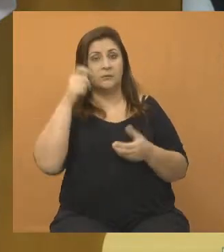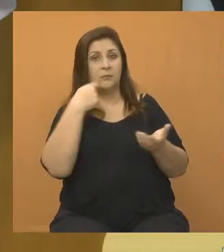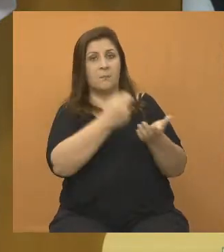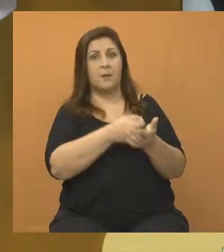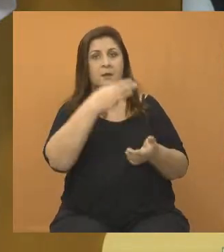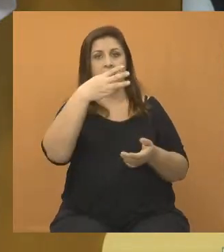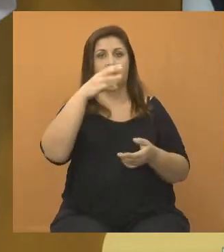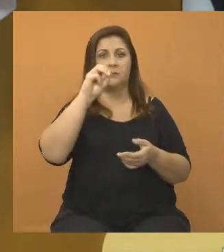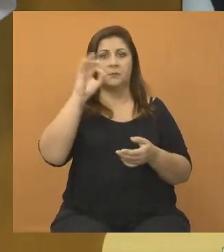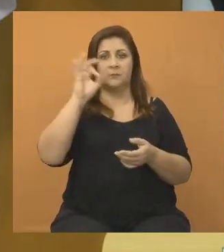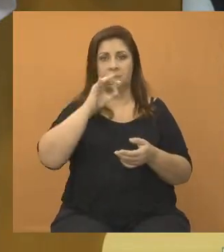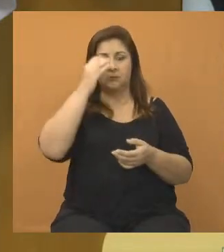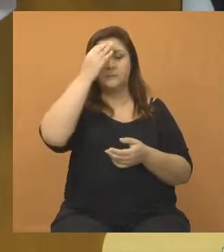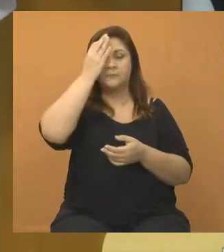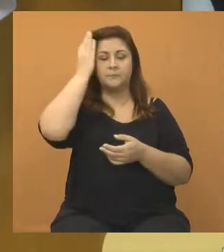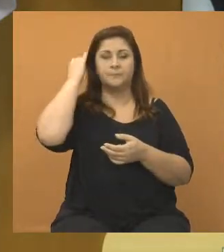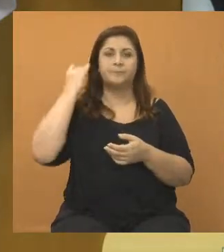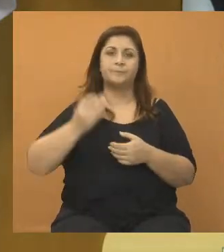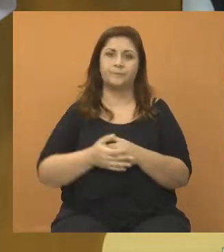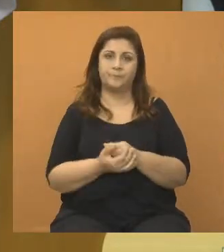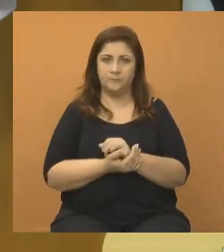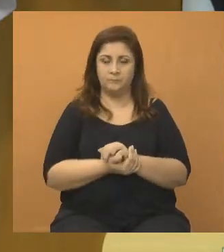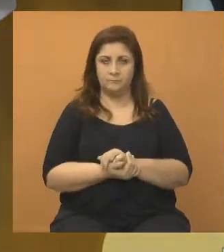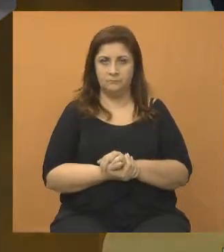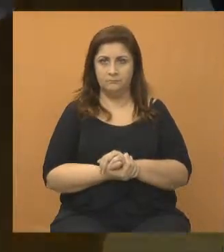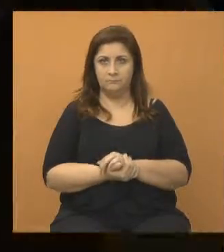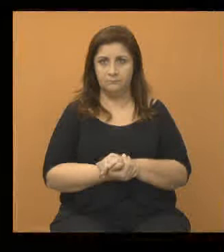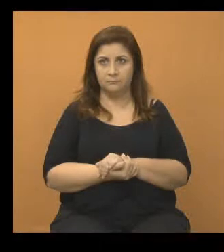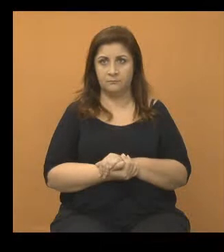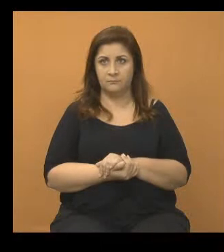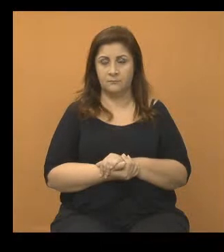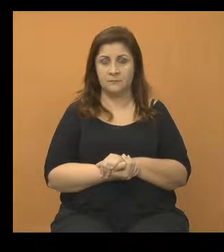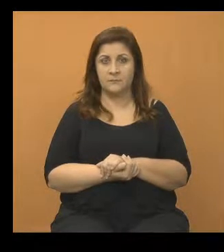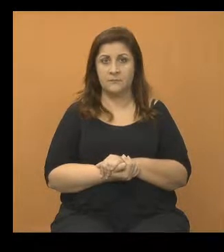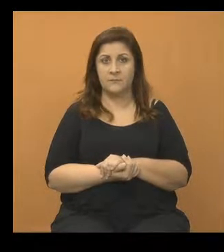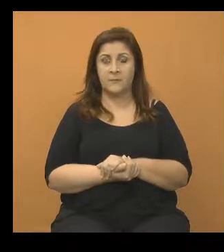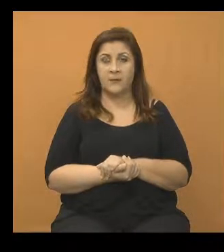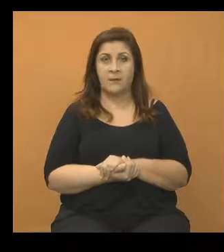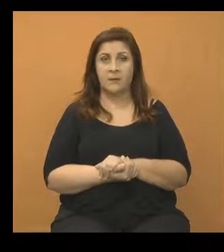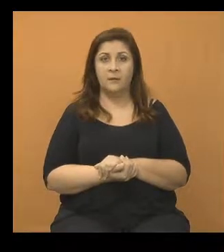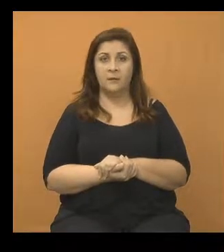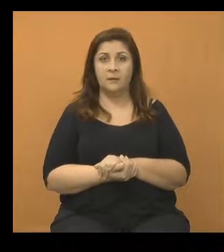execute, entre com a sua parte no convênio.